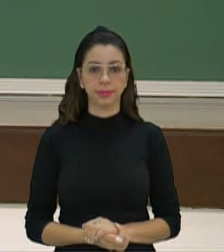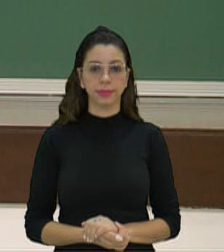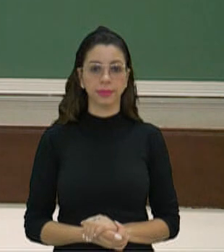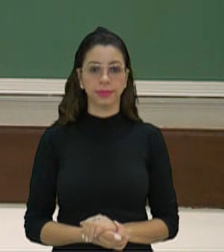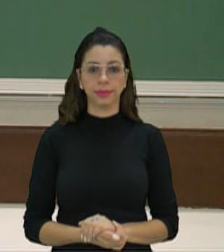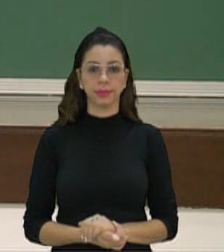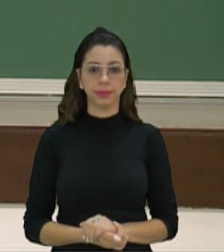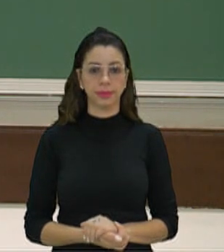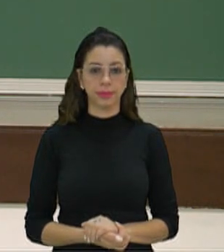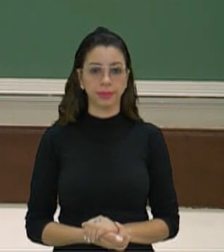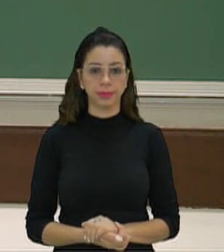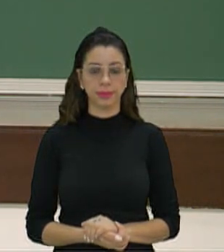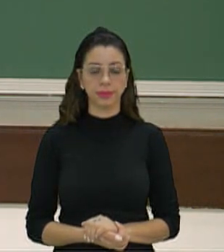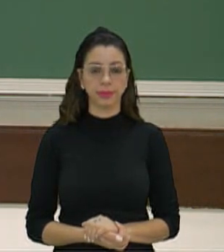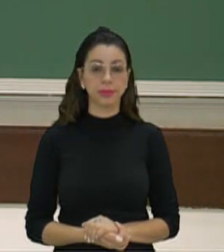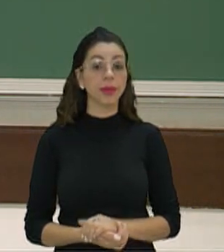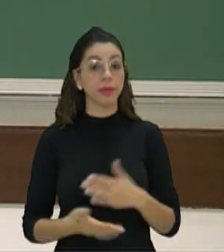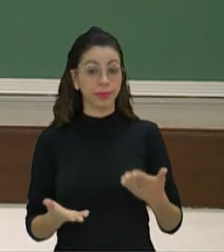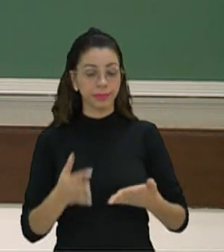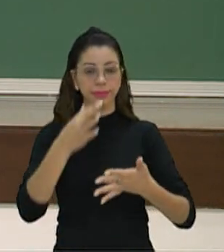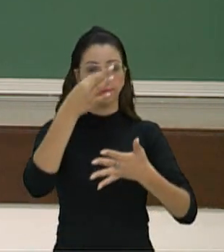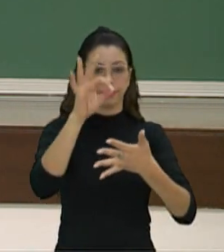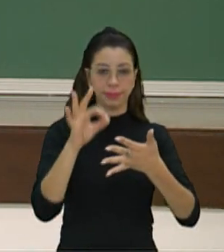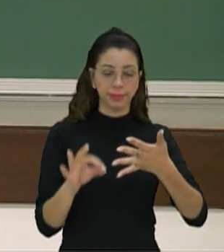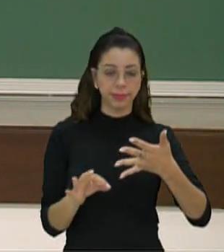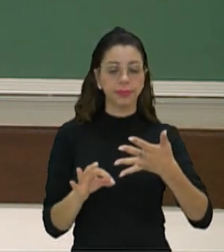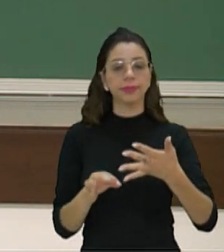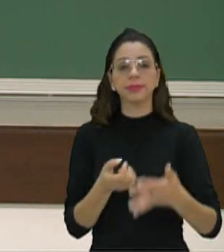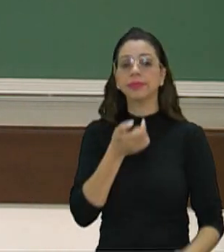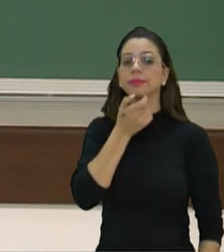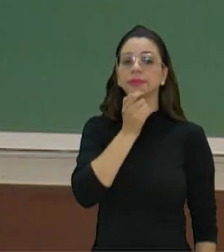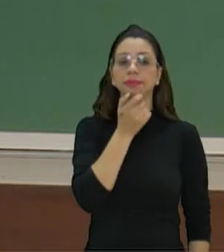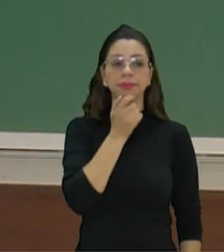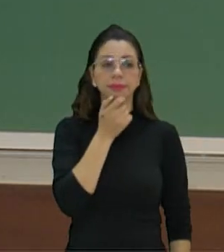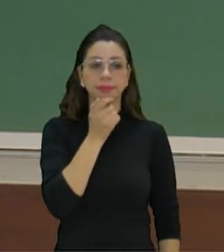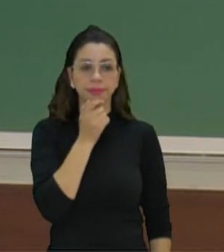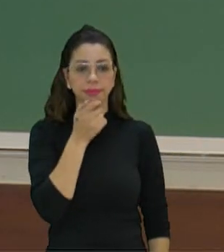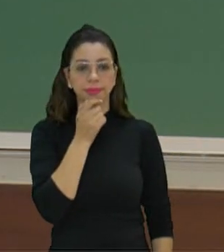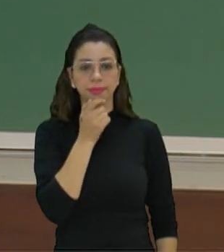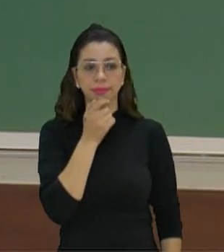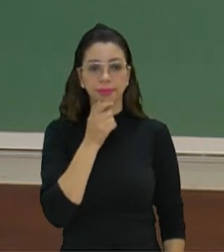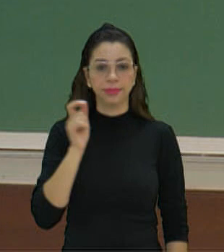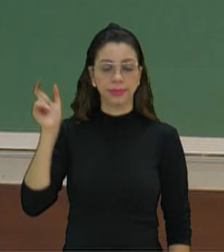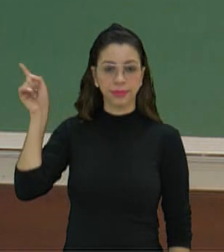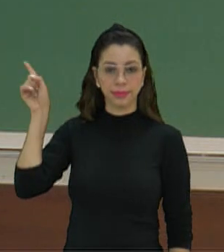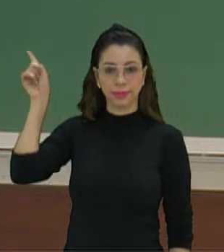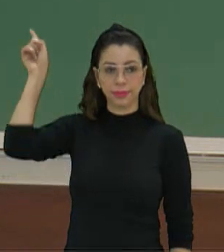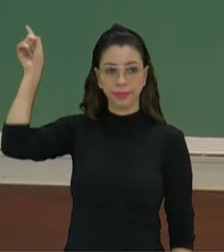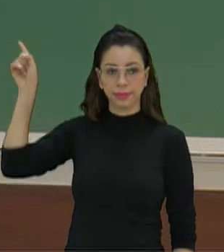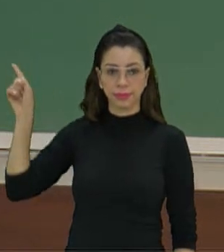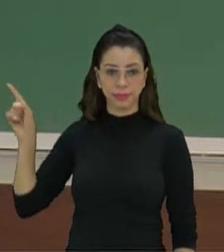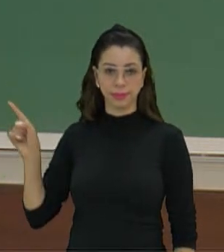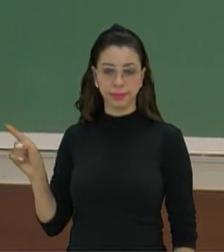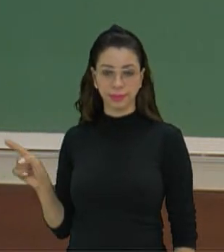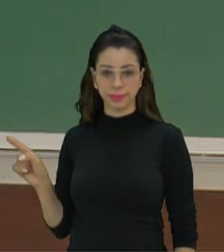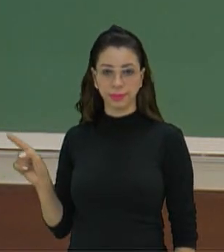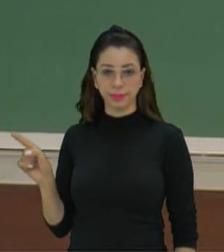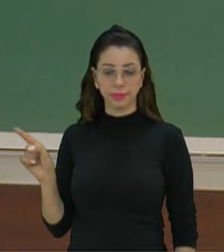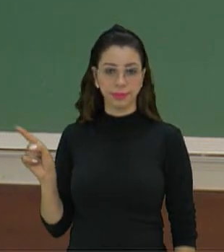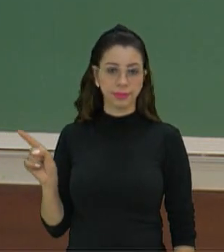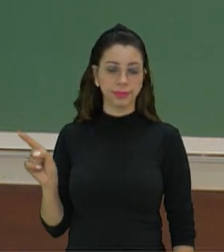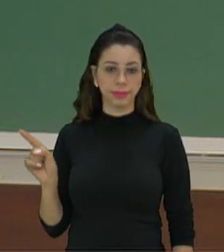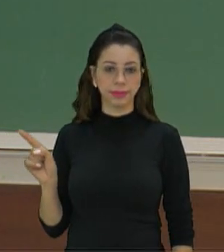Bom, vamos então corrigir aqui. English, inglês, então tá ali no cantinho, né? Tem até as palavras apple, bird